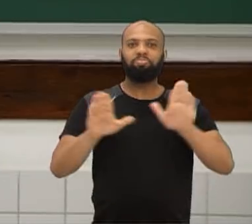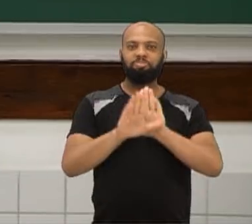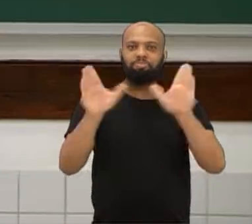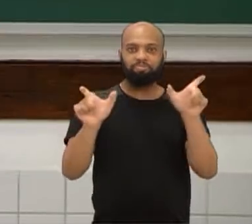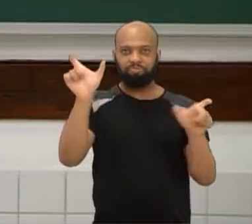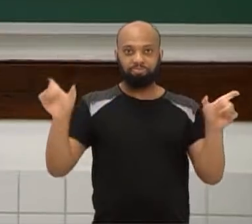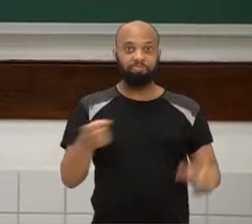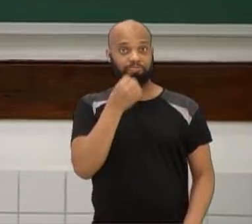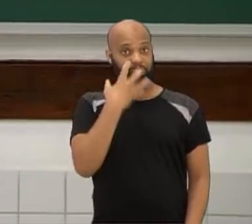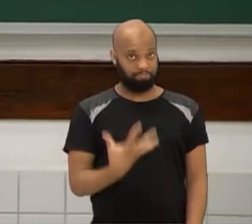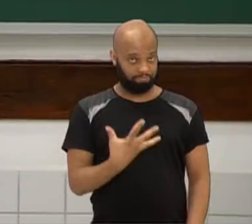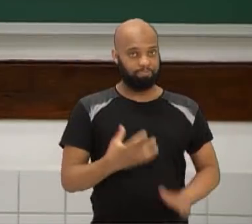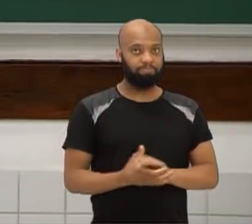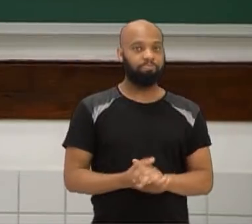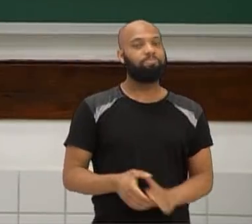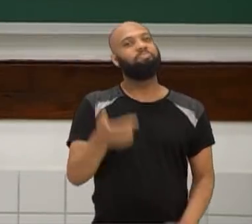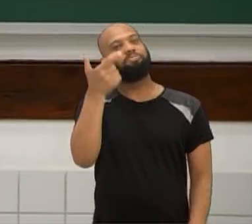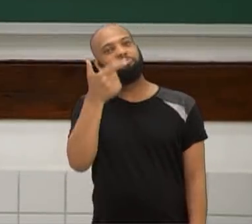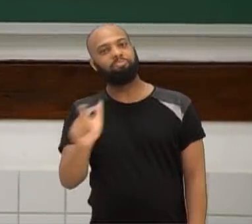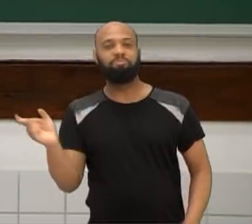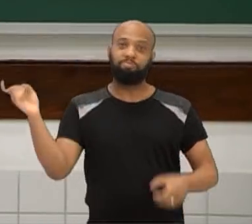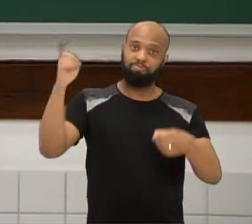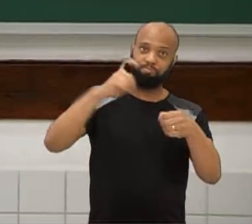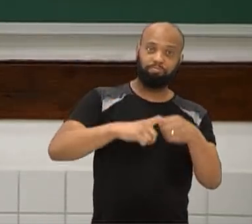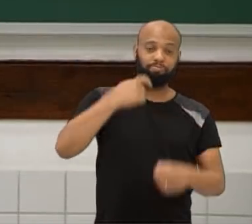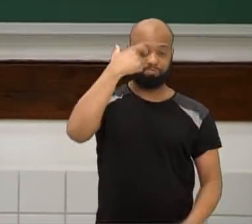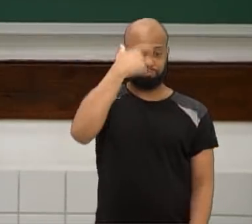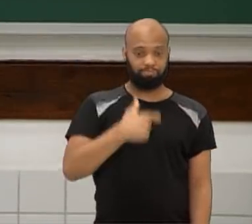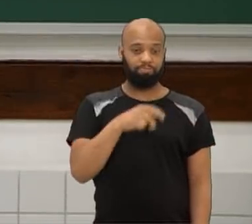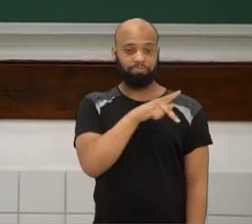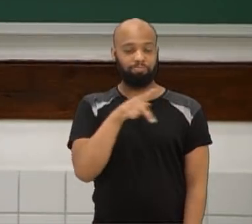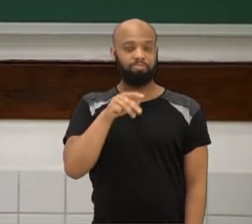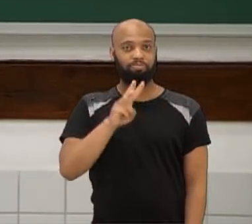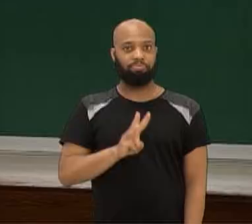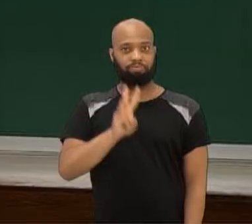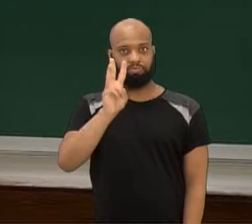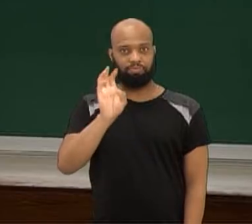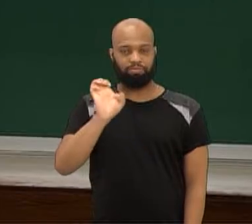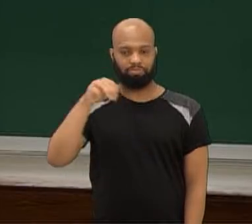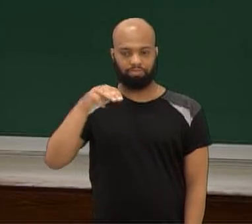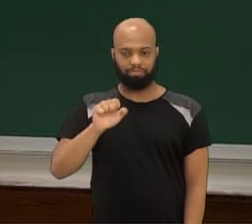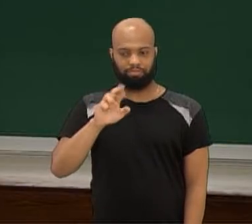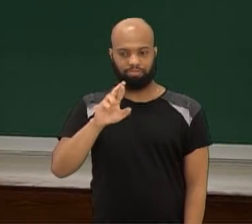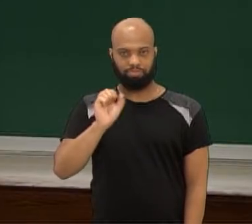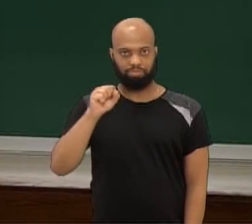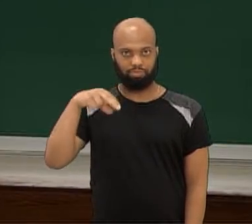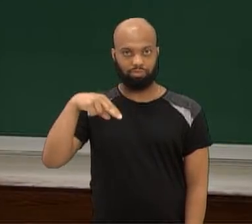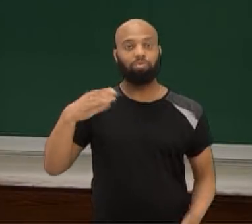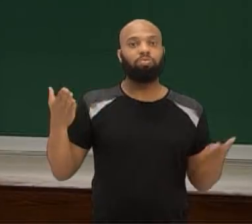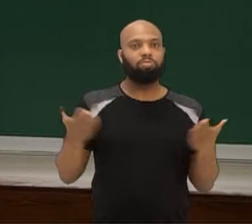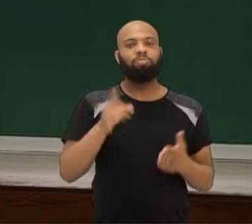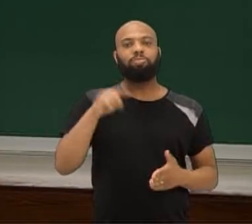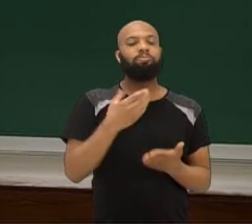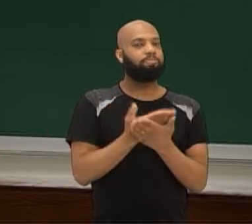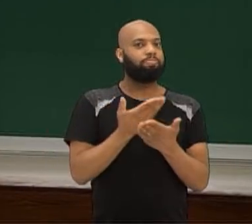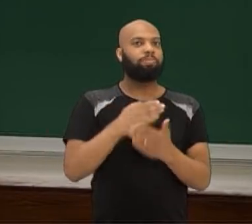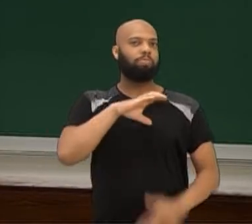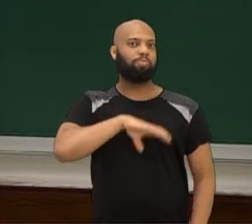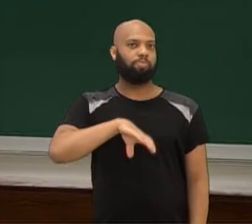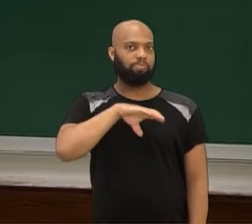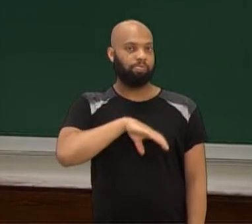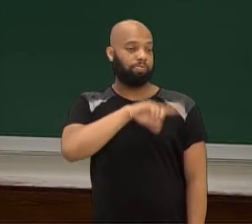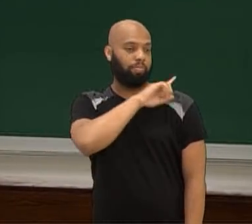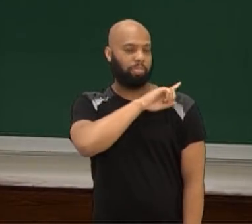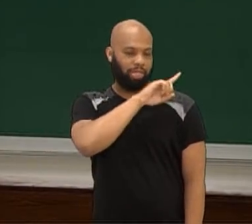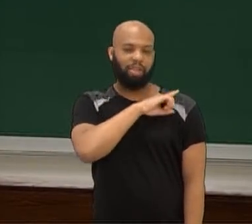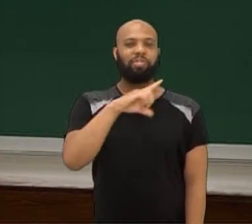Olá pessoal, tudo bem com vocês? Estou de volta, eu sou o professor Emerson para trabalhar língua portuguesa, conversar sobre língua portuguesa com vocês